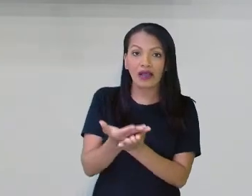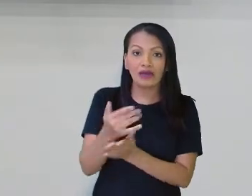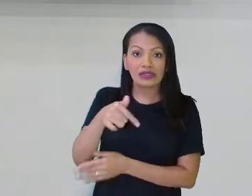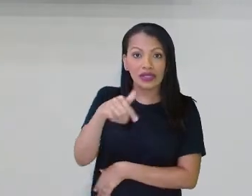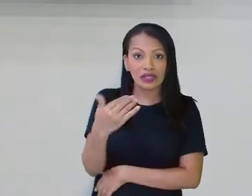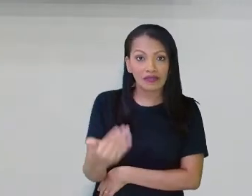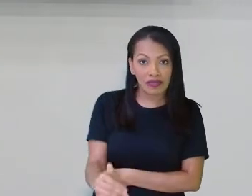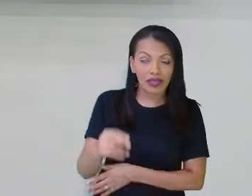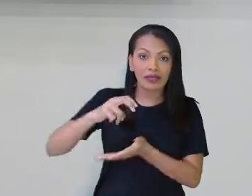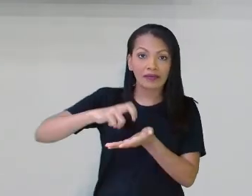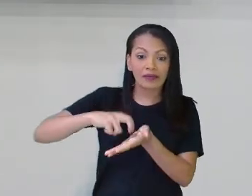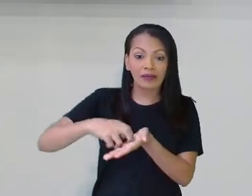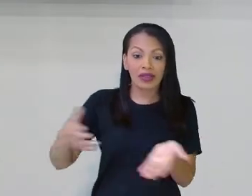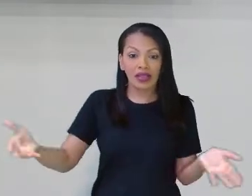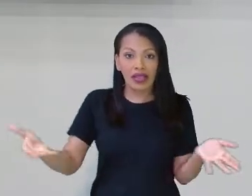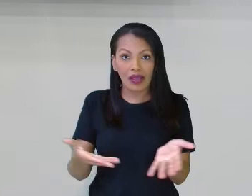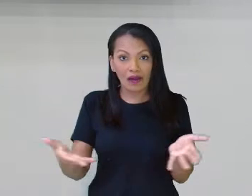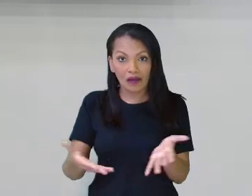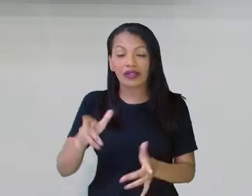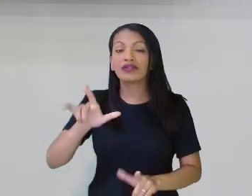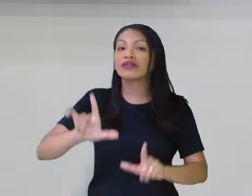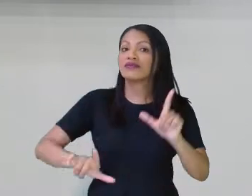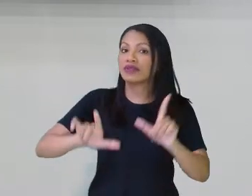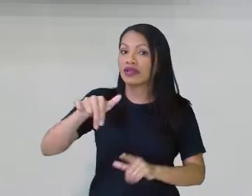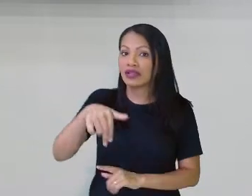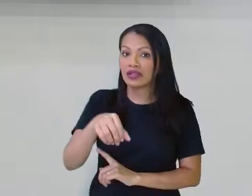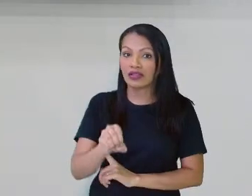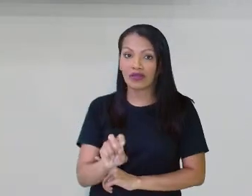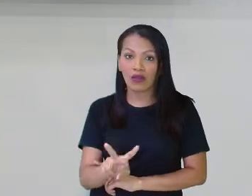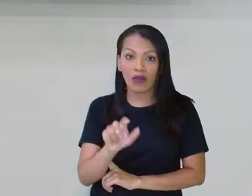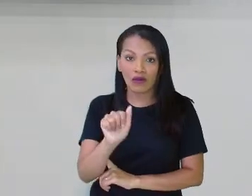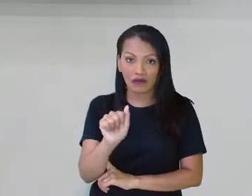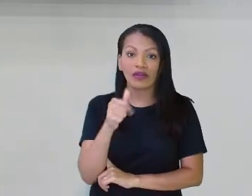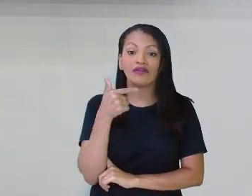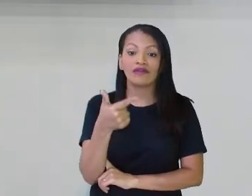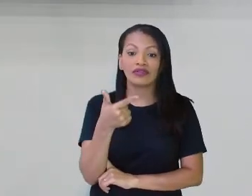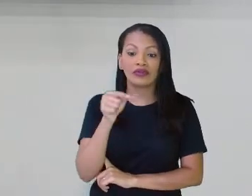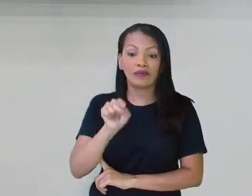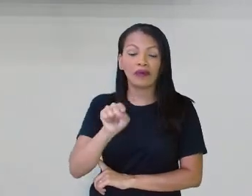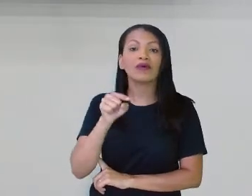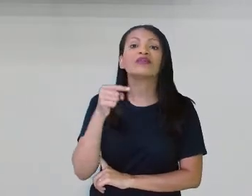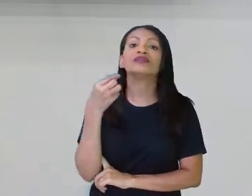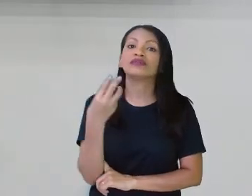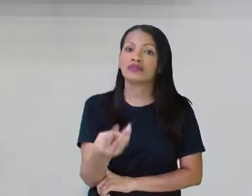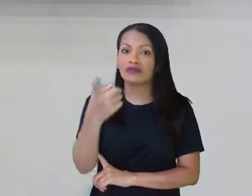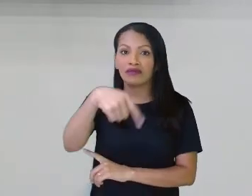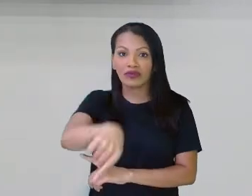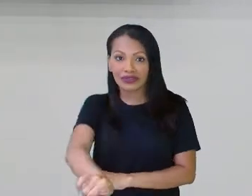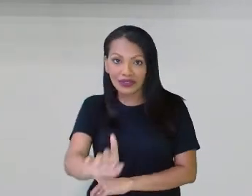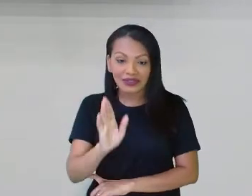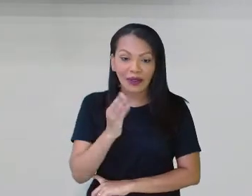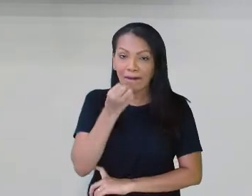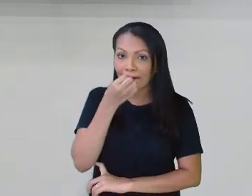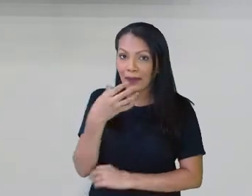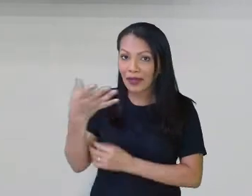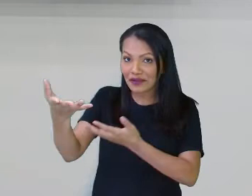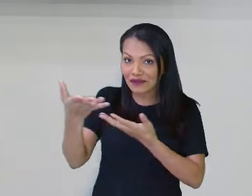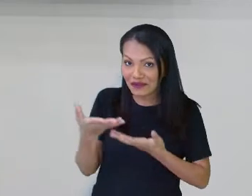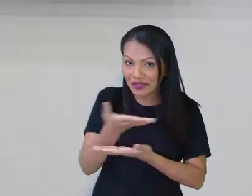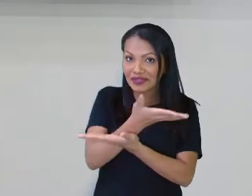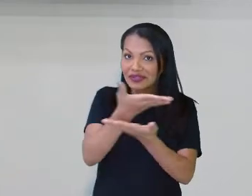manhã, agora na TV Nova, canal 22.3. Então, se você já está aí, seja muito